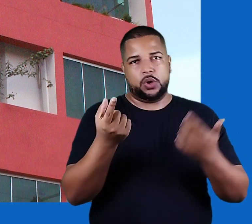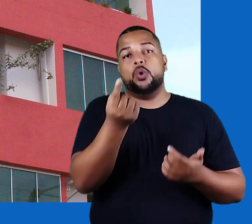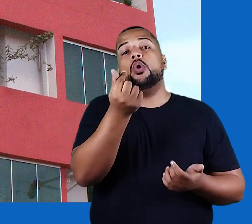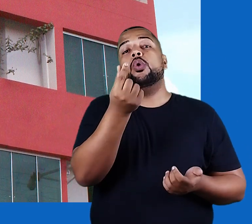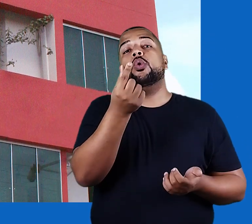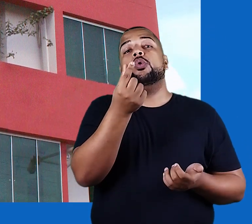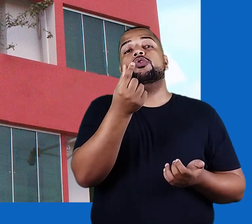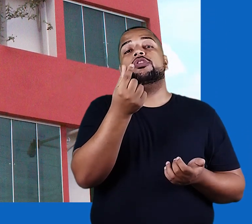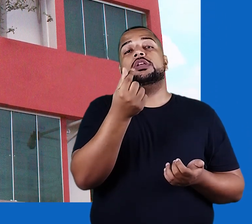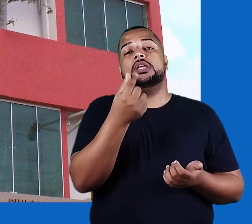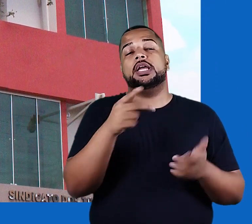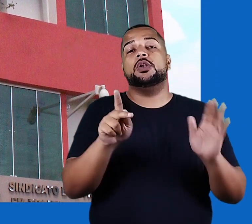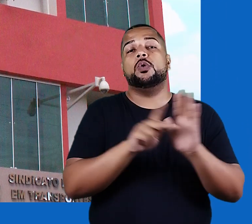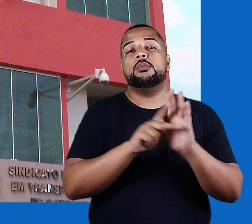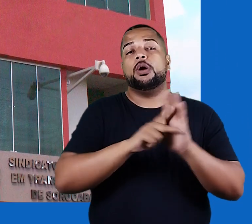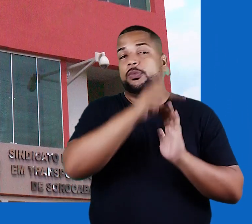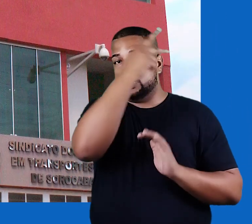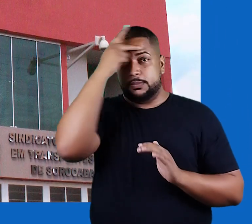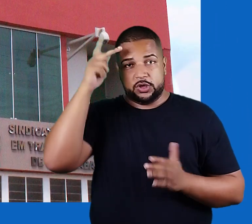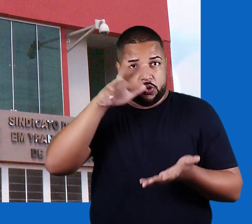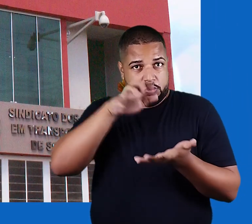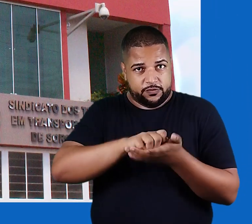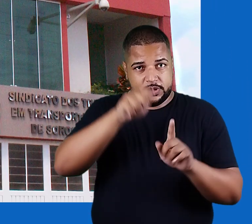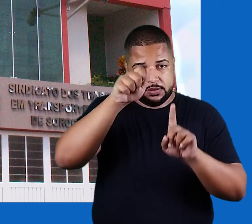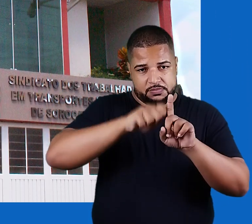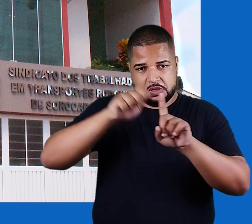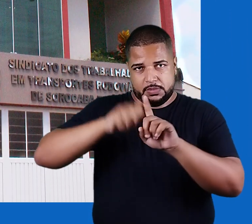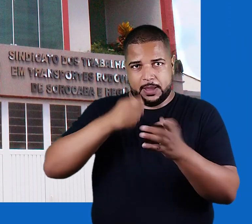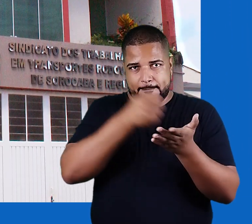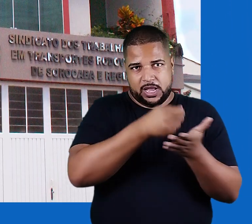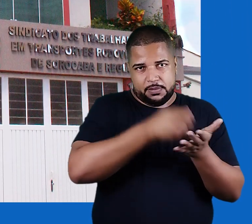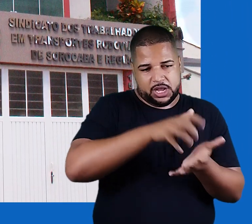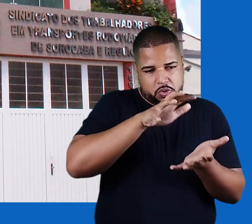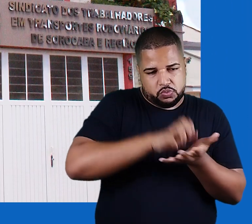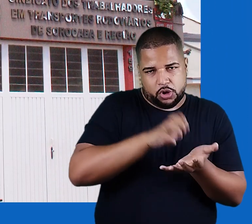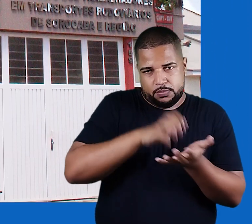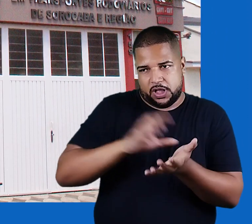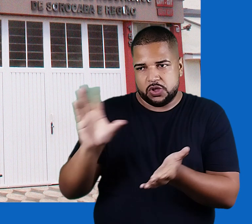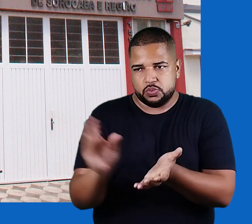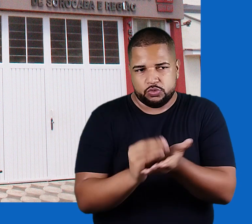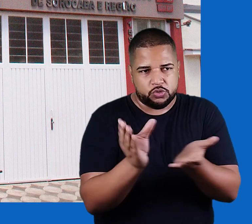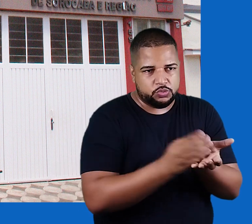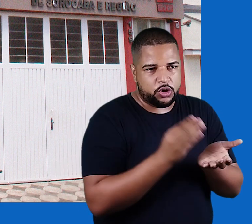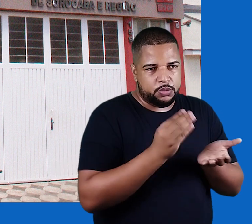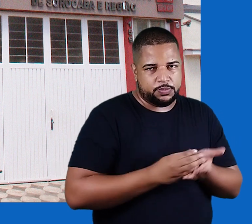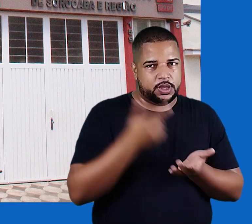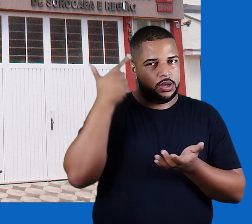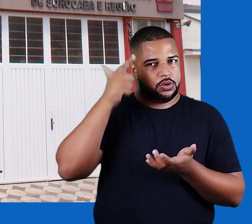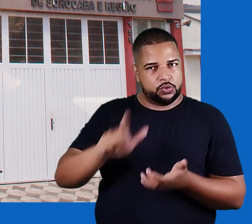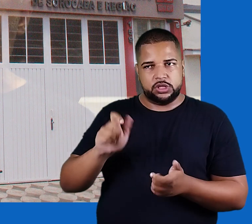dos associados em bens imóveis, constituindo um patrimônio que garantiu sua permanência.